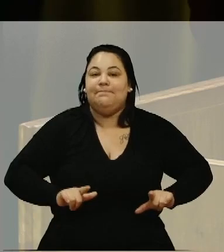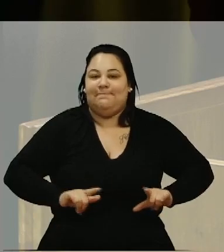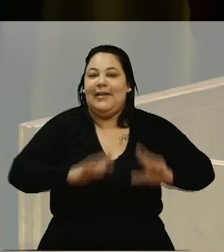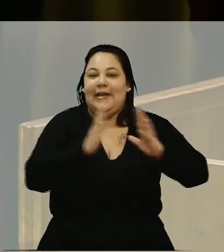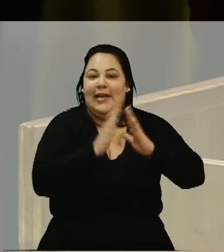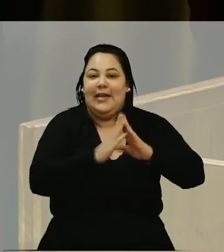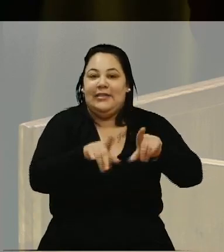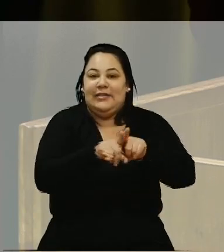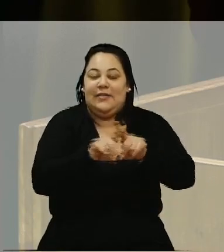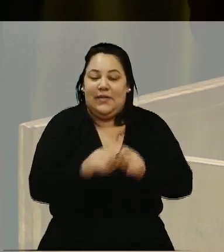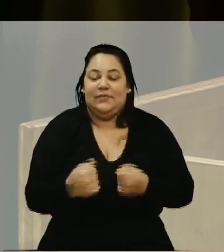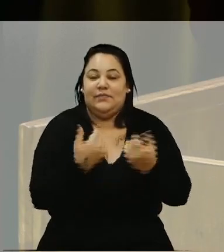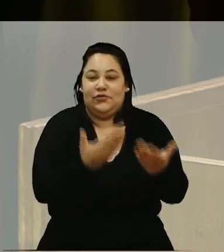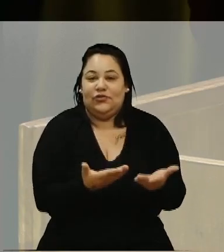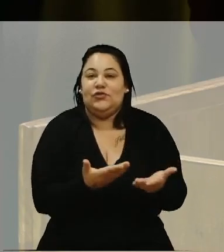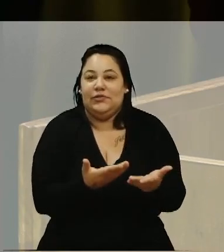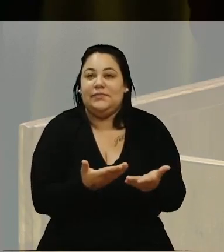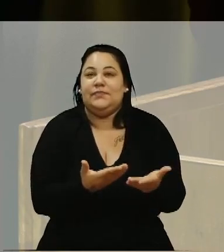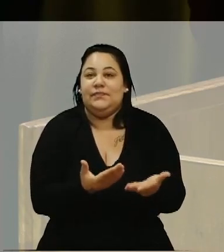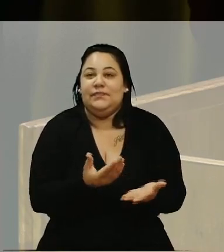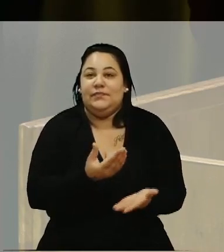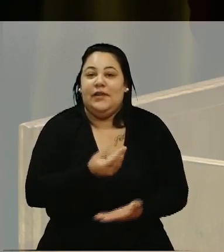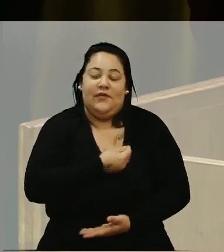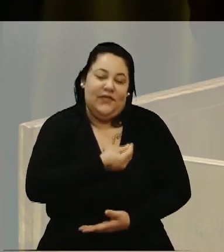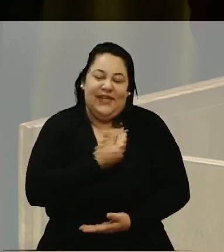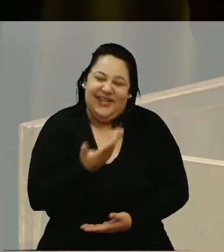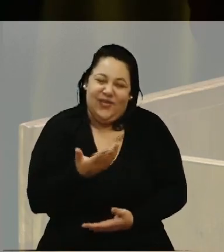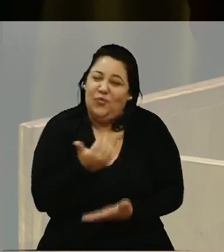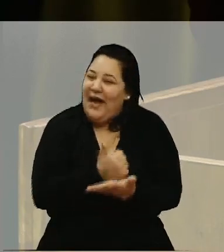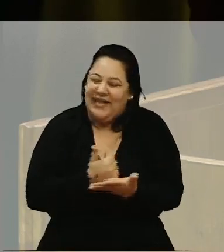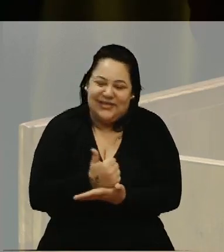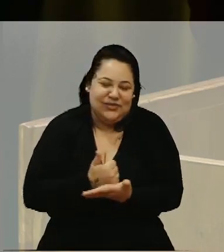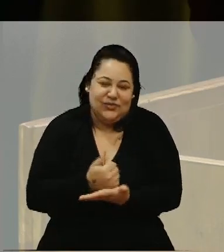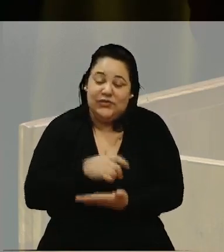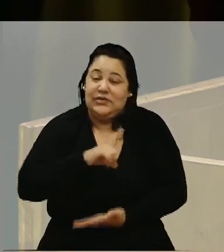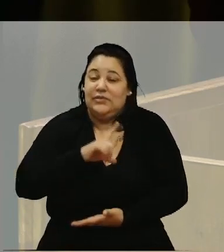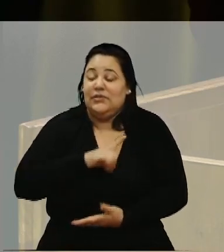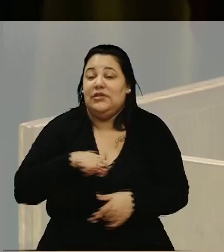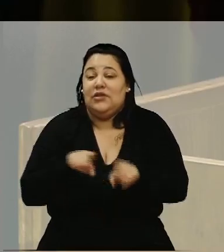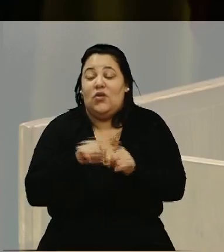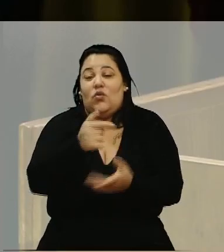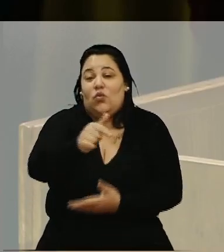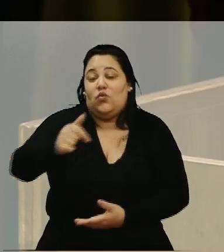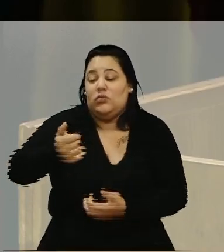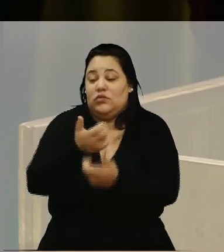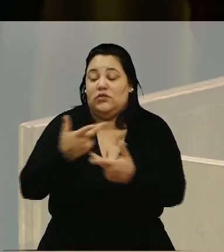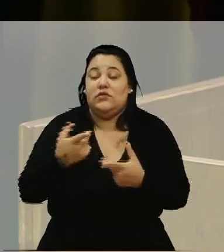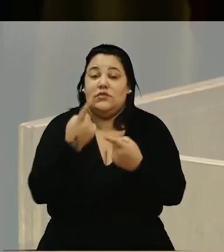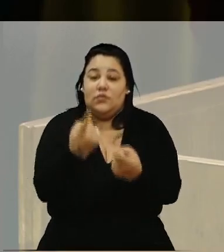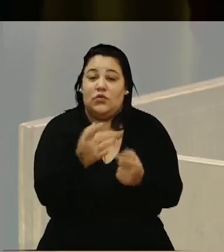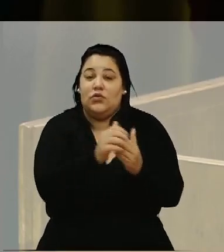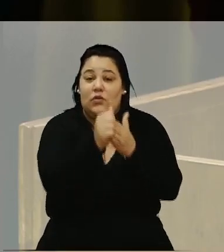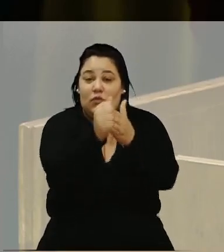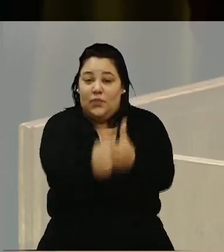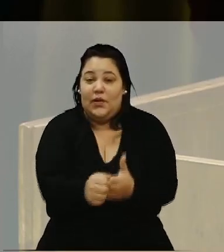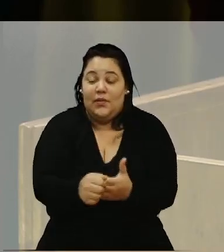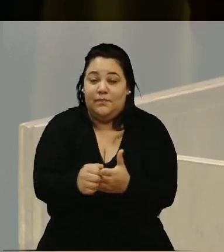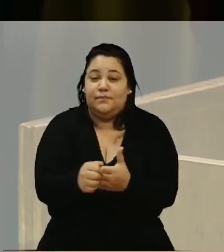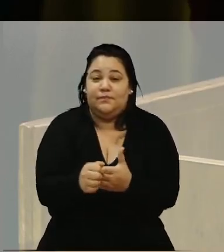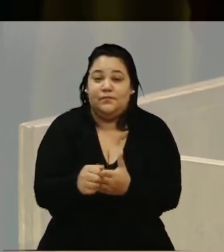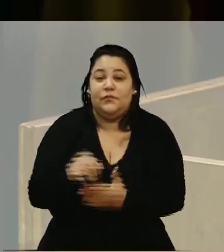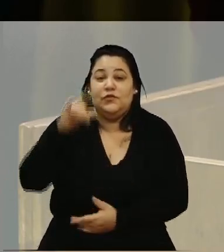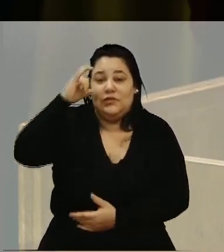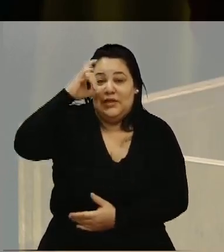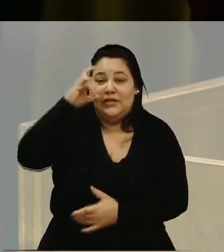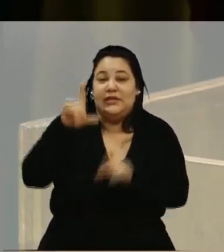de sobrevivência, e depois a gente tem mais algumas outras coisas que vocês podem conferir lá no nosso Instagram, como o dia para as crianças na